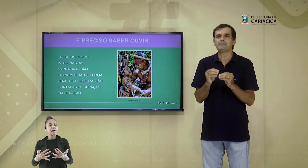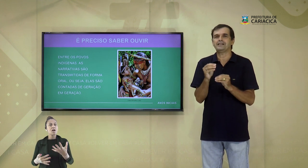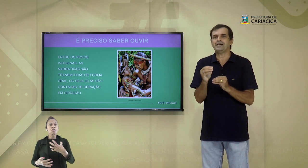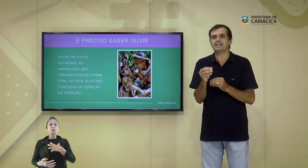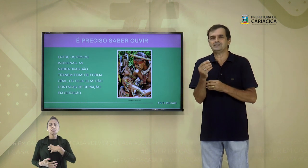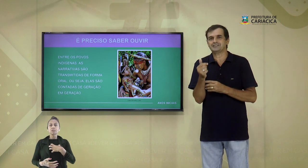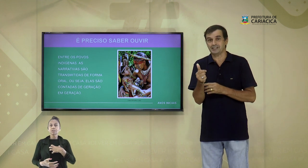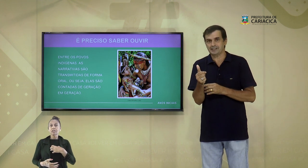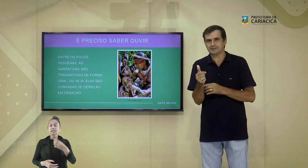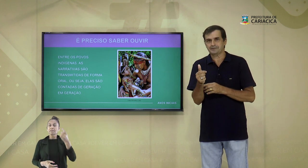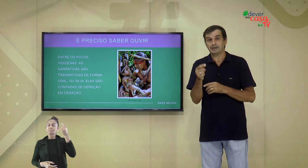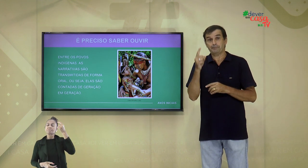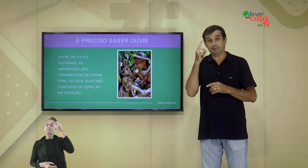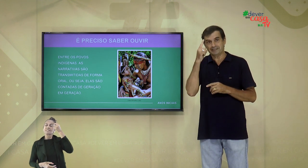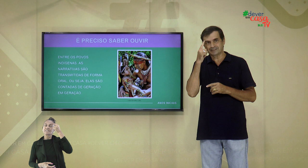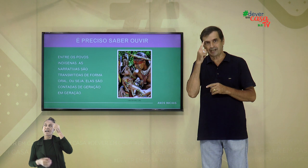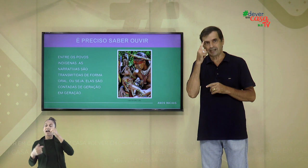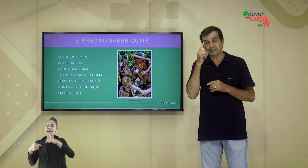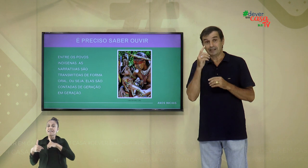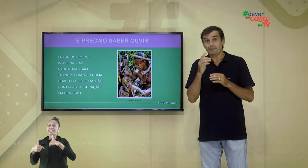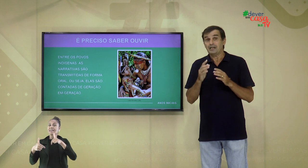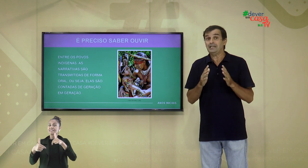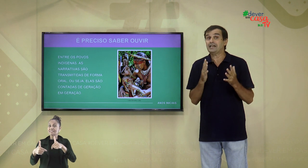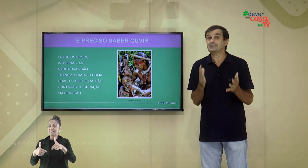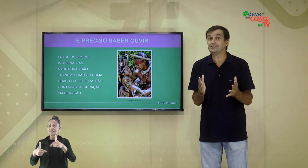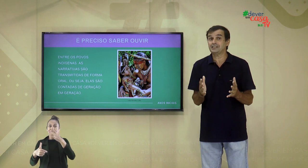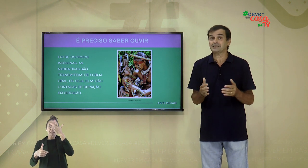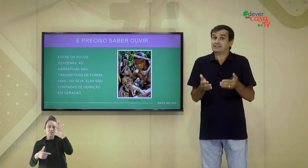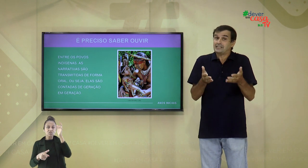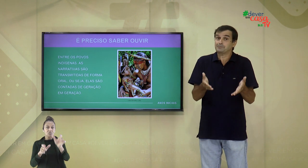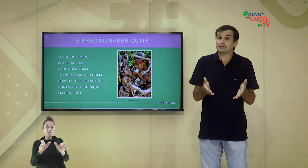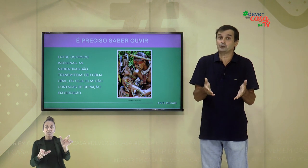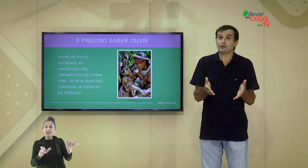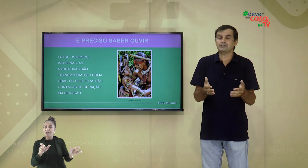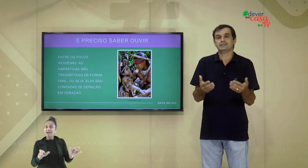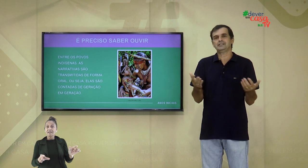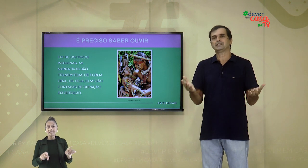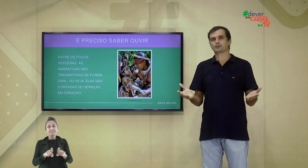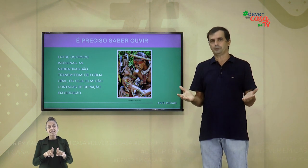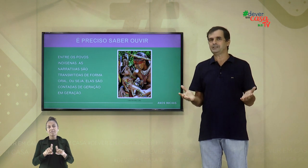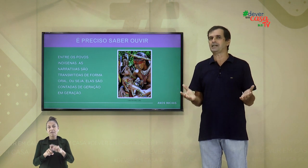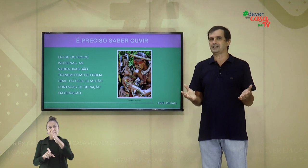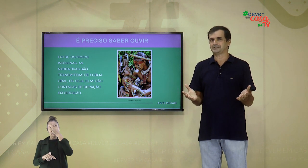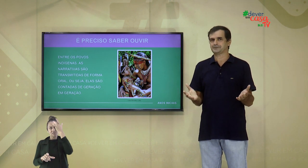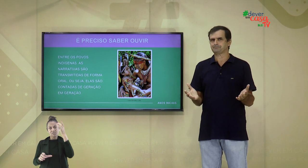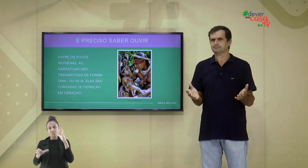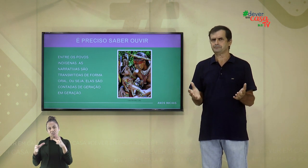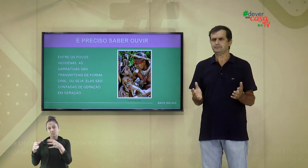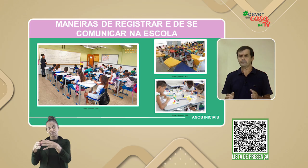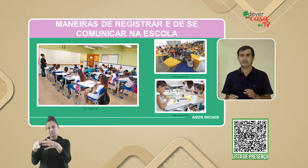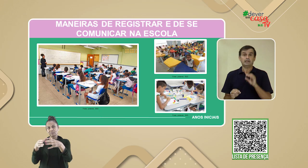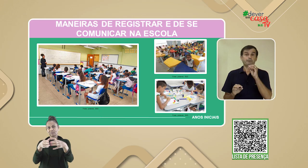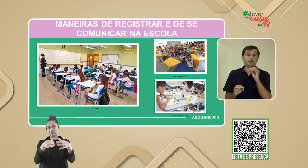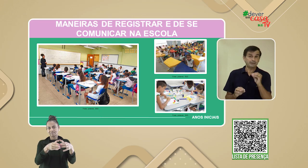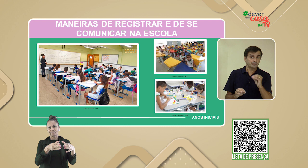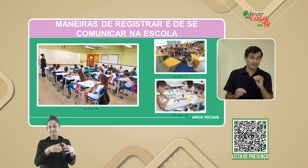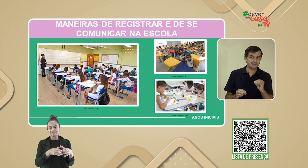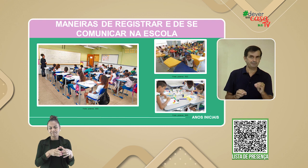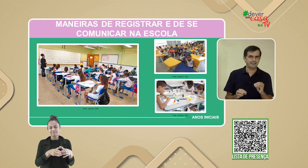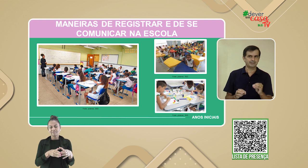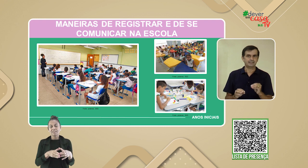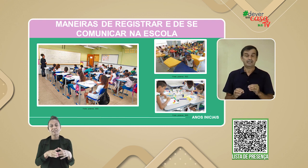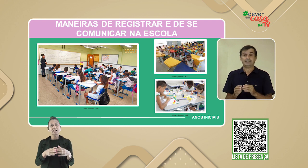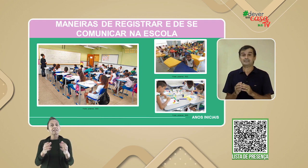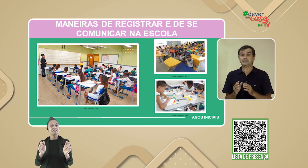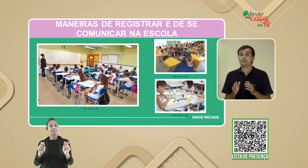explicar a maneira de ser, pensar e agir das pessoas e das comunidades. Podemos